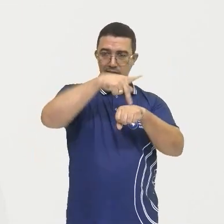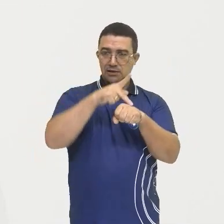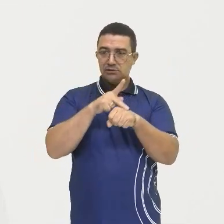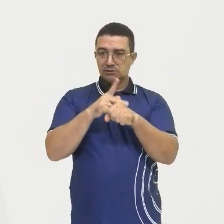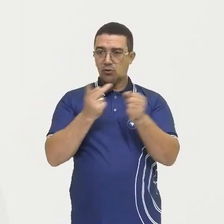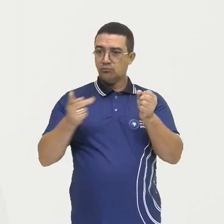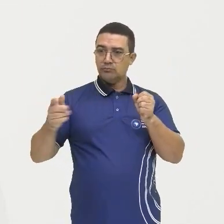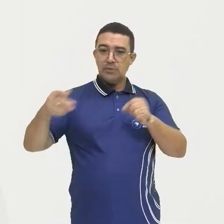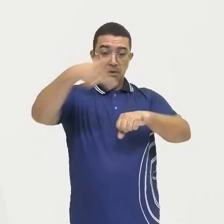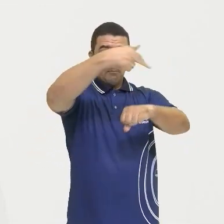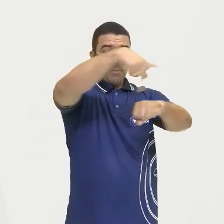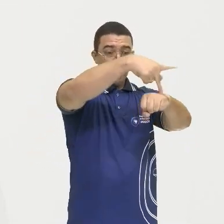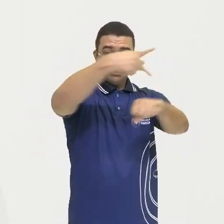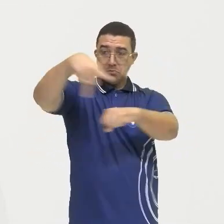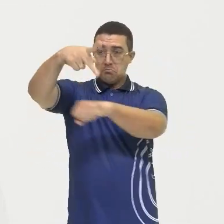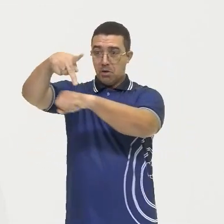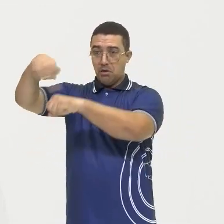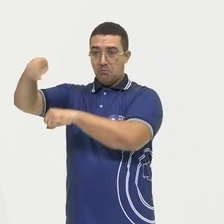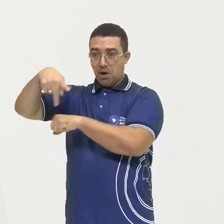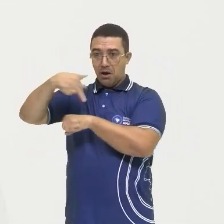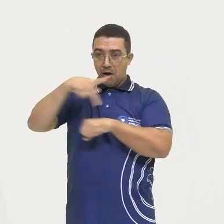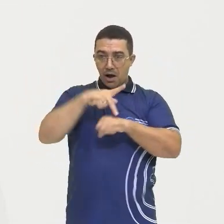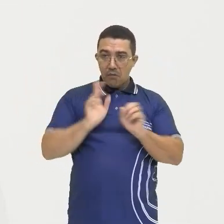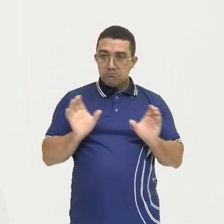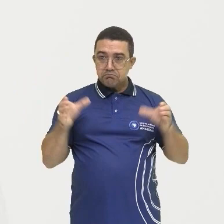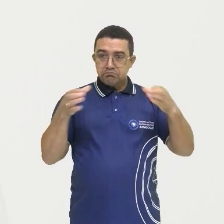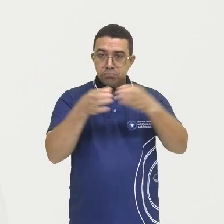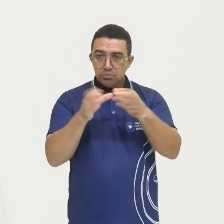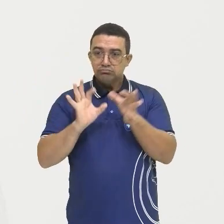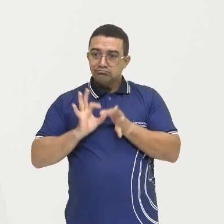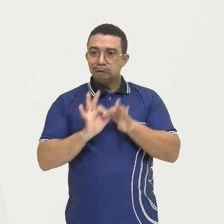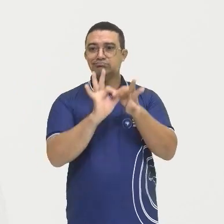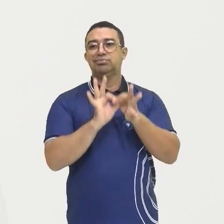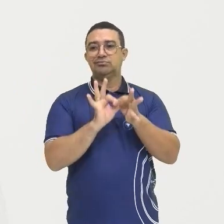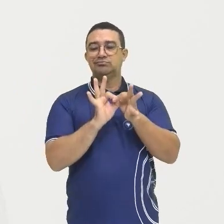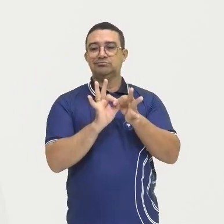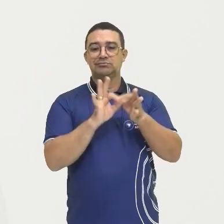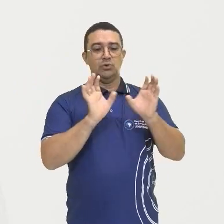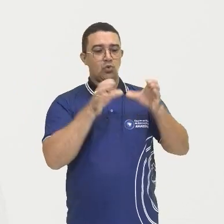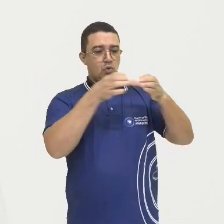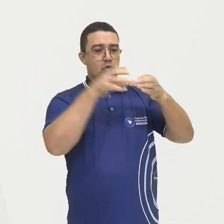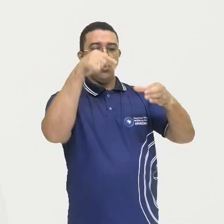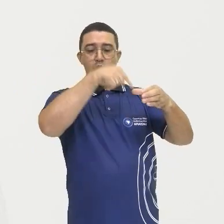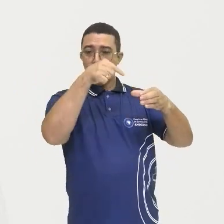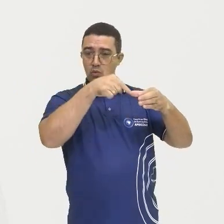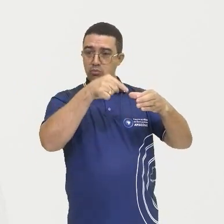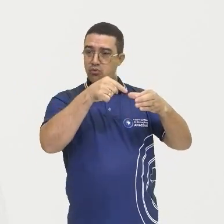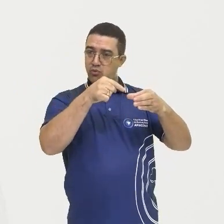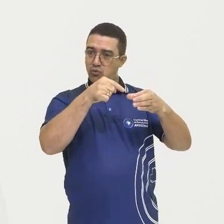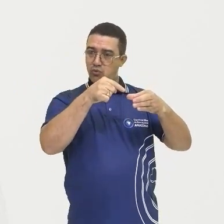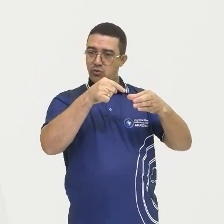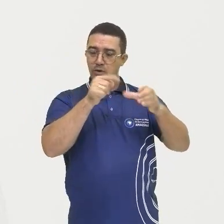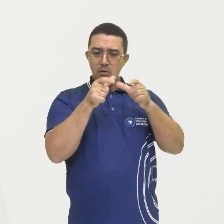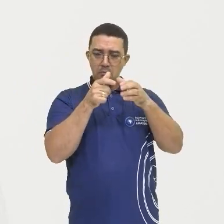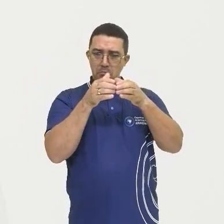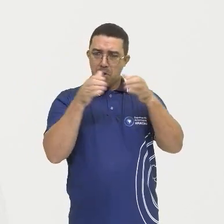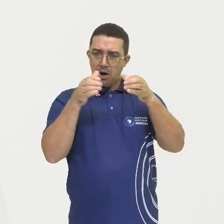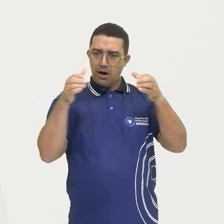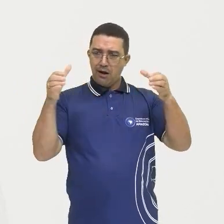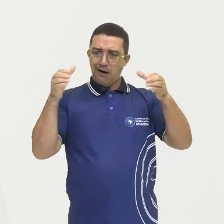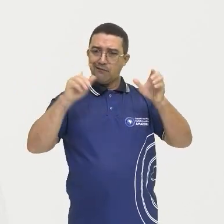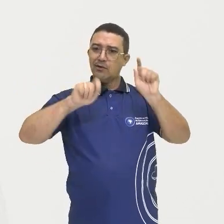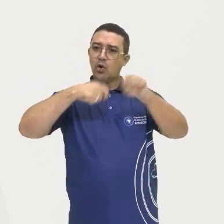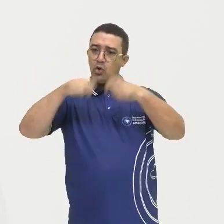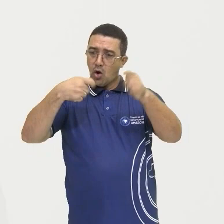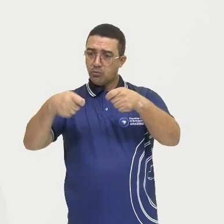juntar, e eles estabelecem nesse nível, nessa etapa de evolução, do